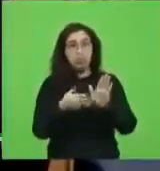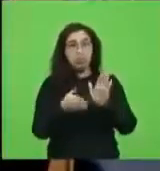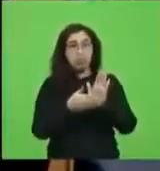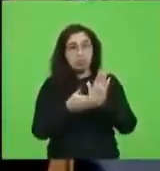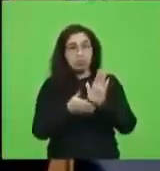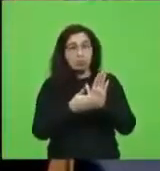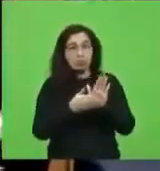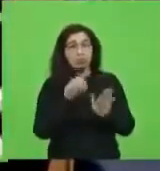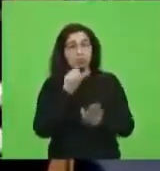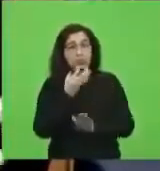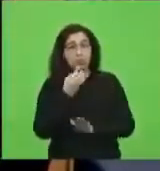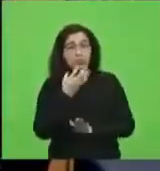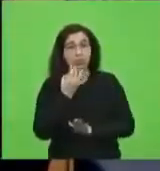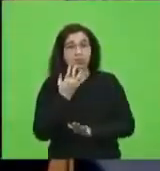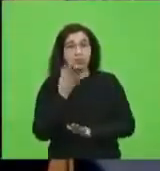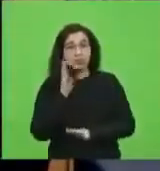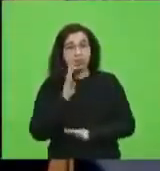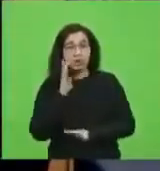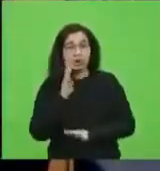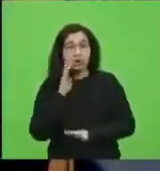propostas, boas.